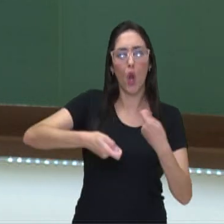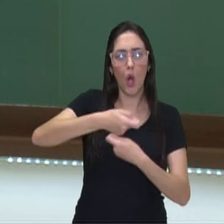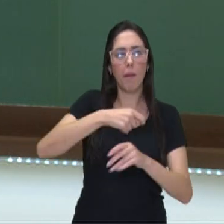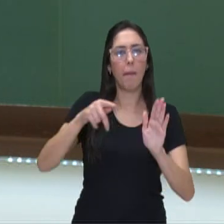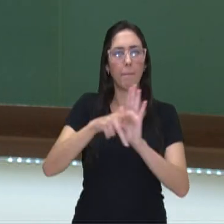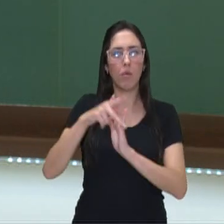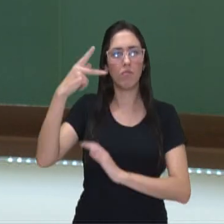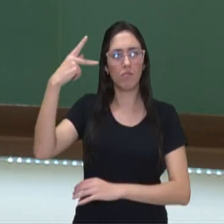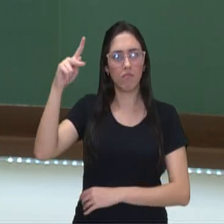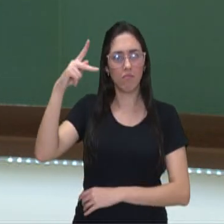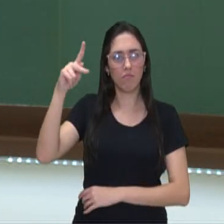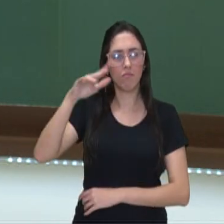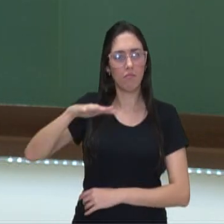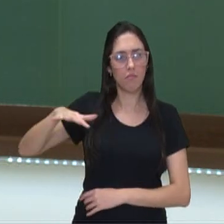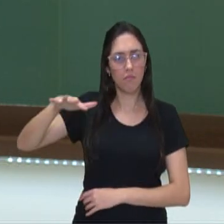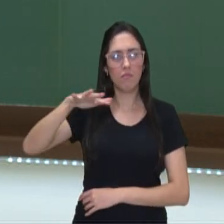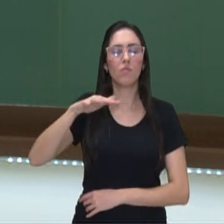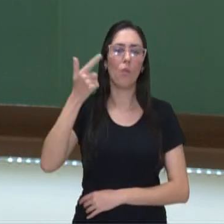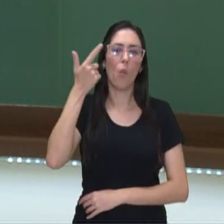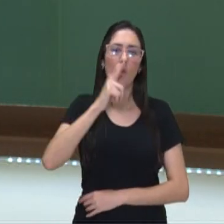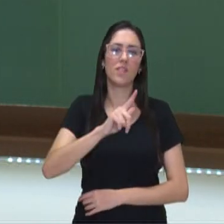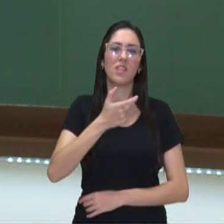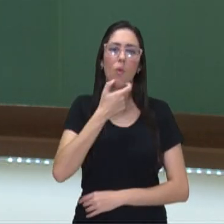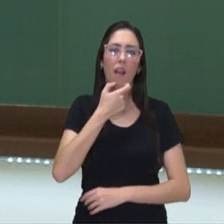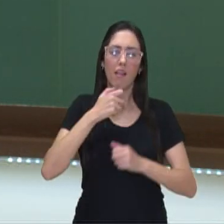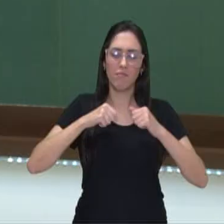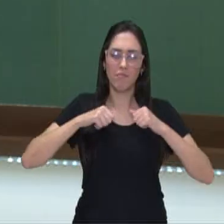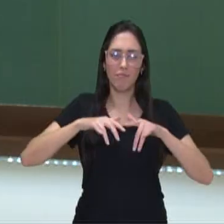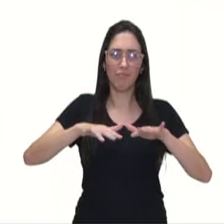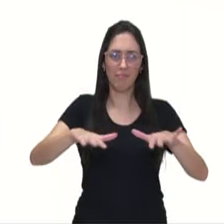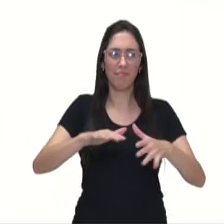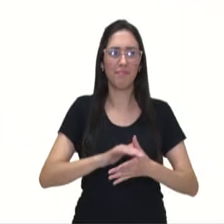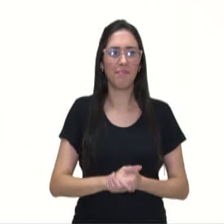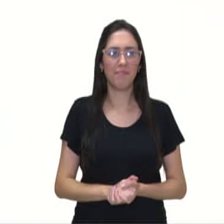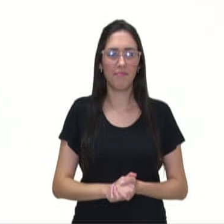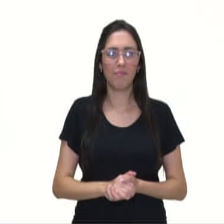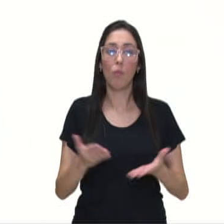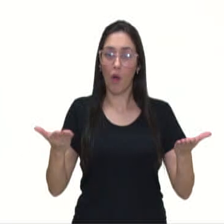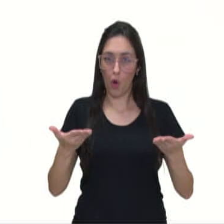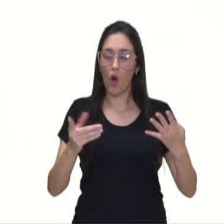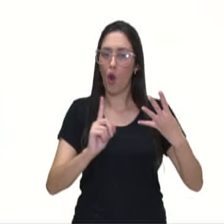também ajudou nessa divulgação da língua inglesa. American